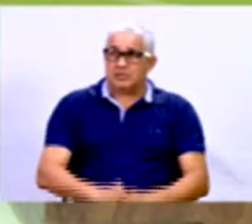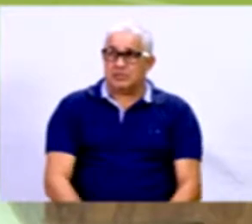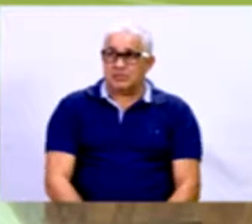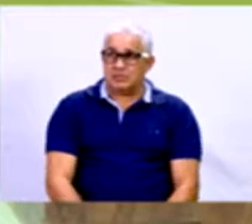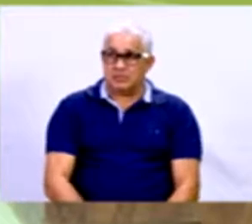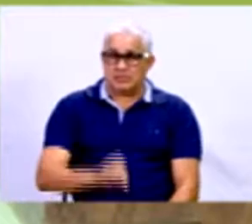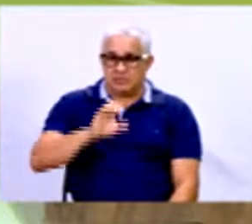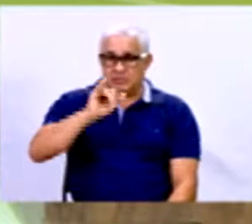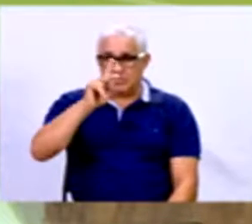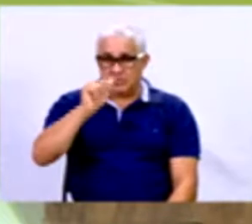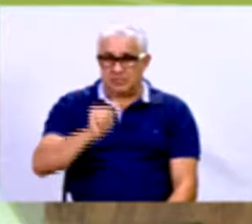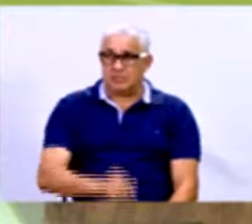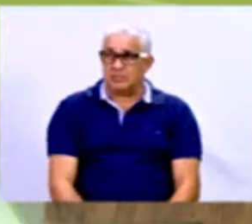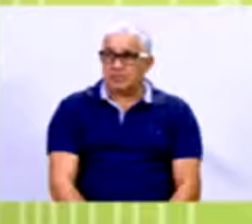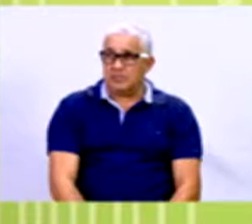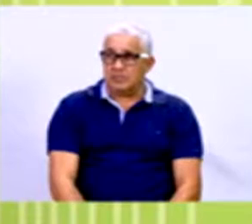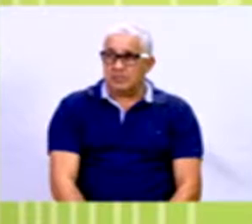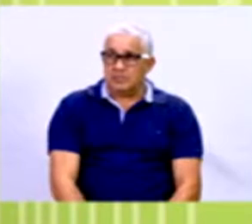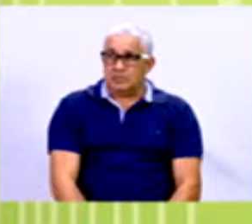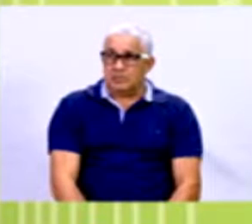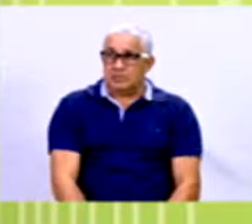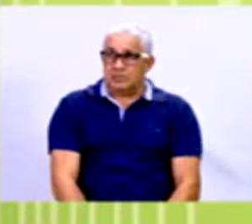participando da CIPA. Ok.